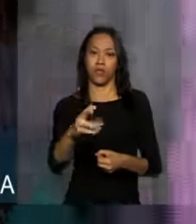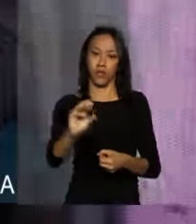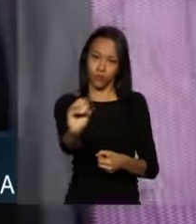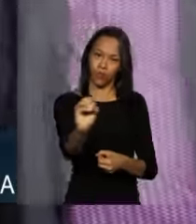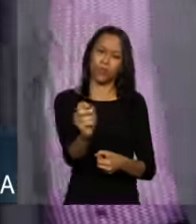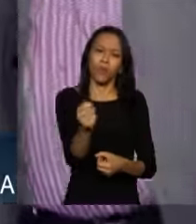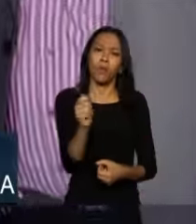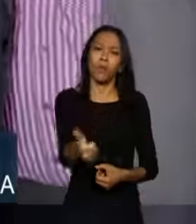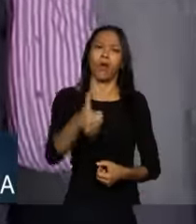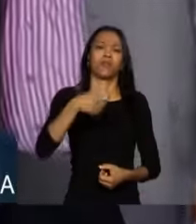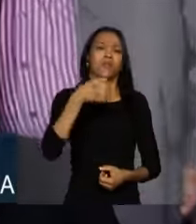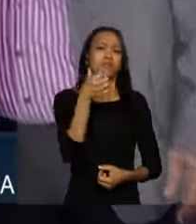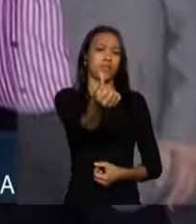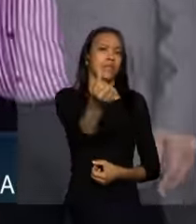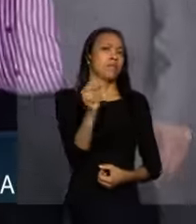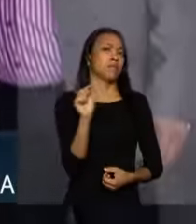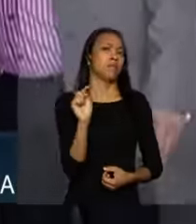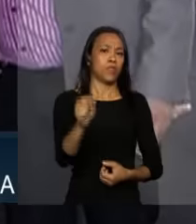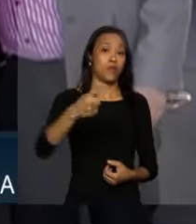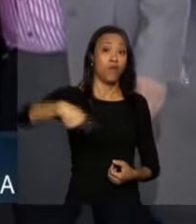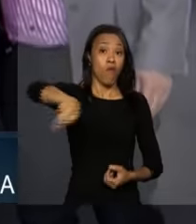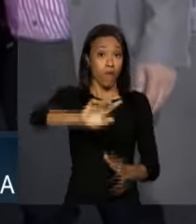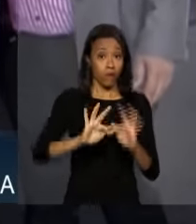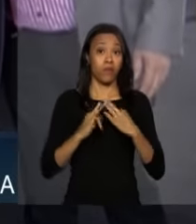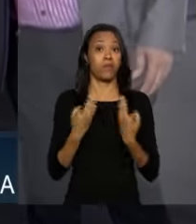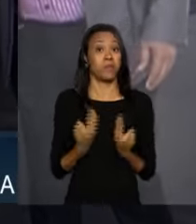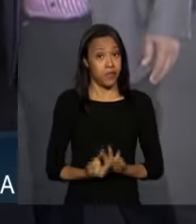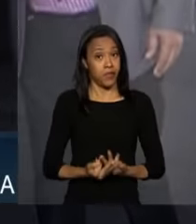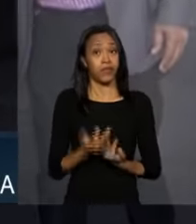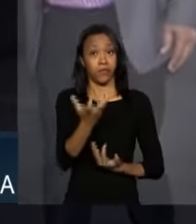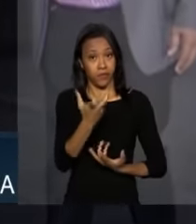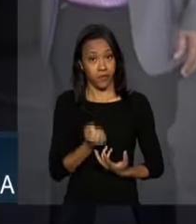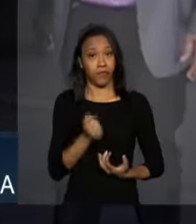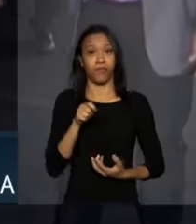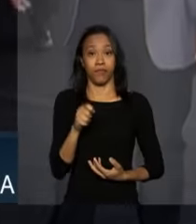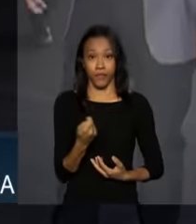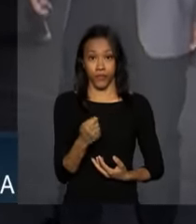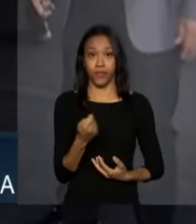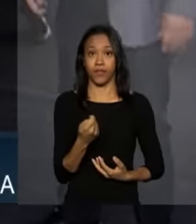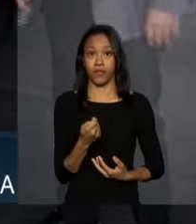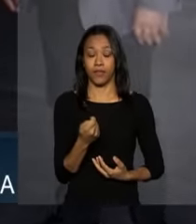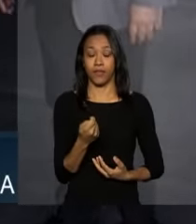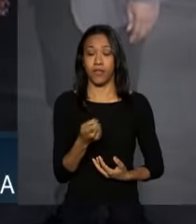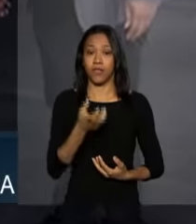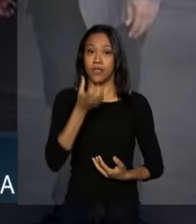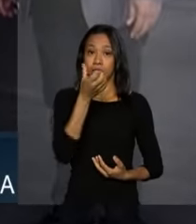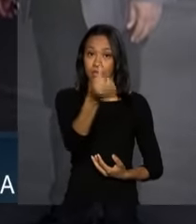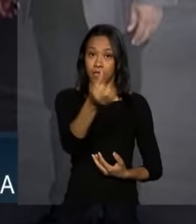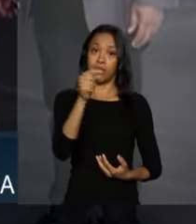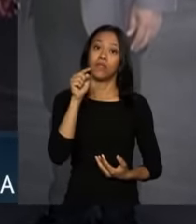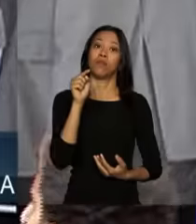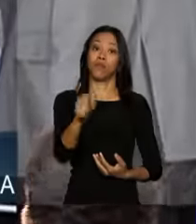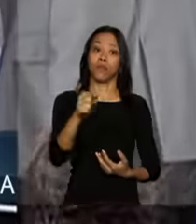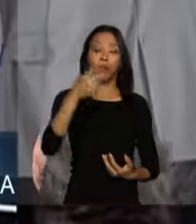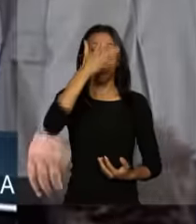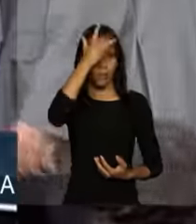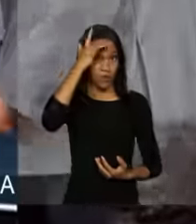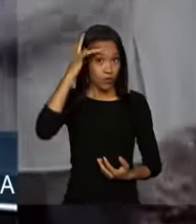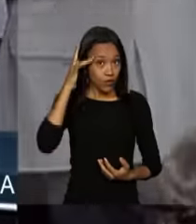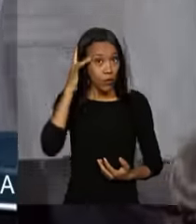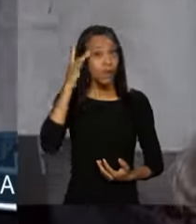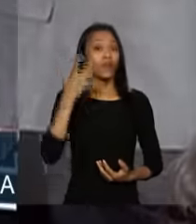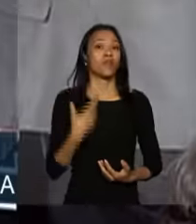São cerca de 6 mil famílias beneficiadas, 6 mil pessoas beneficiadas por